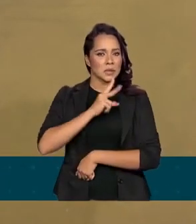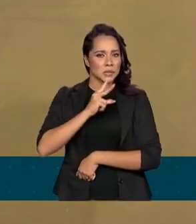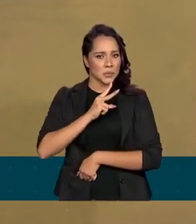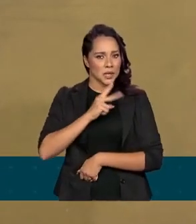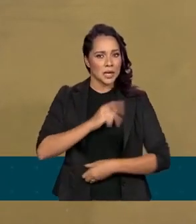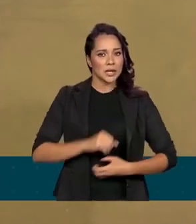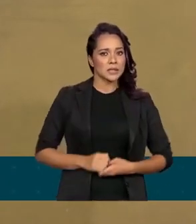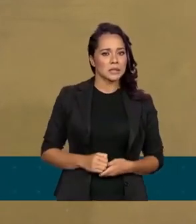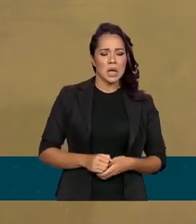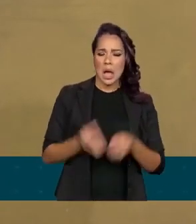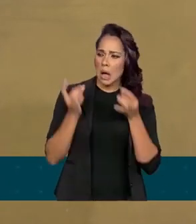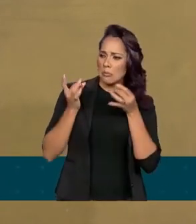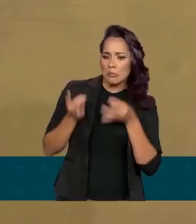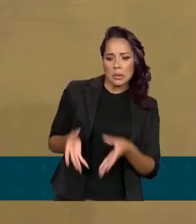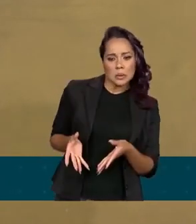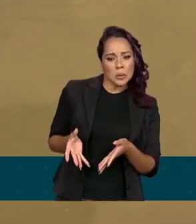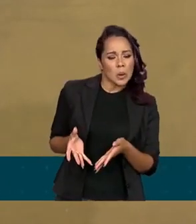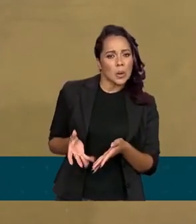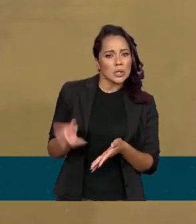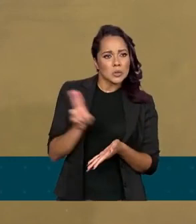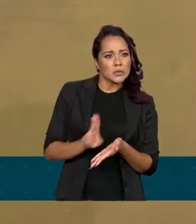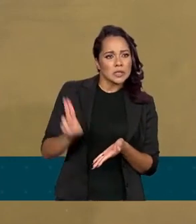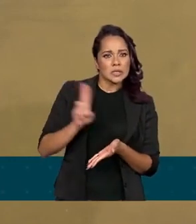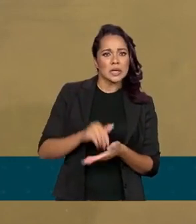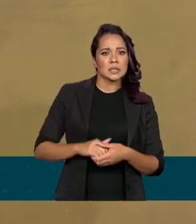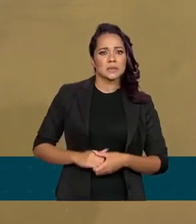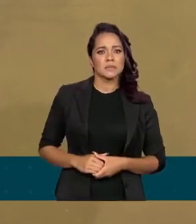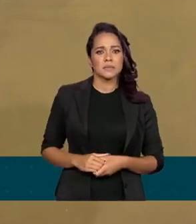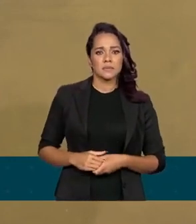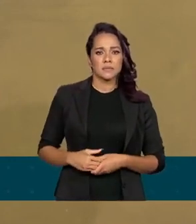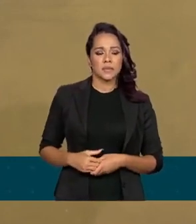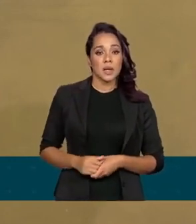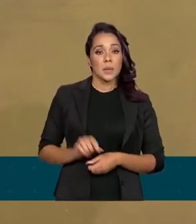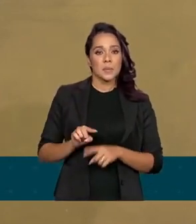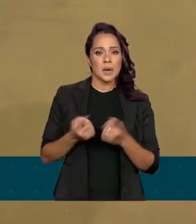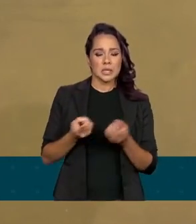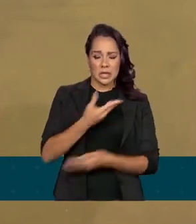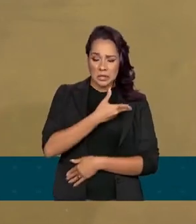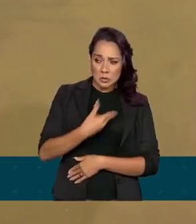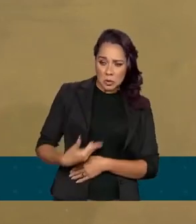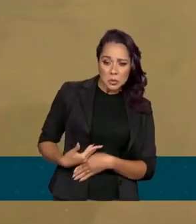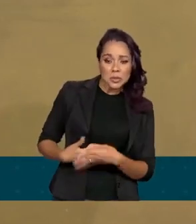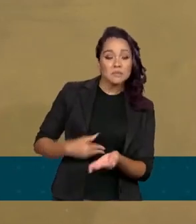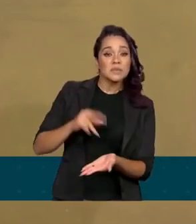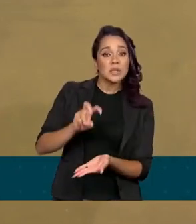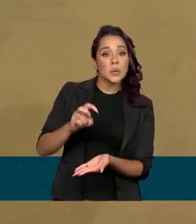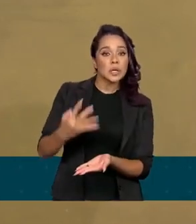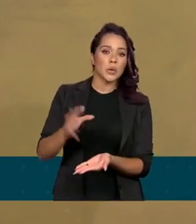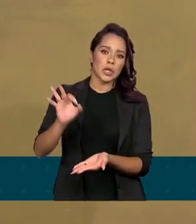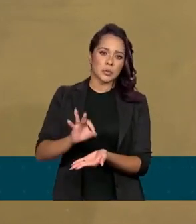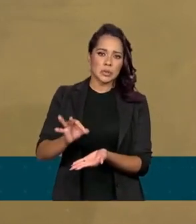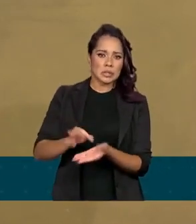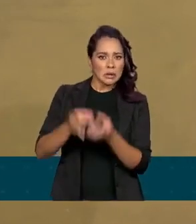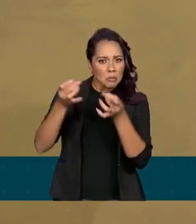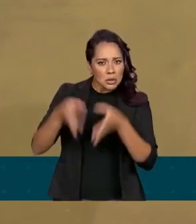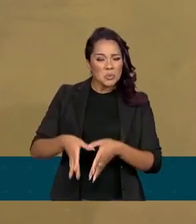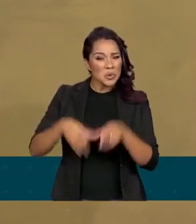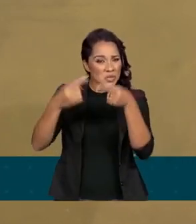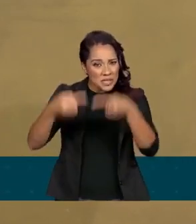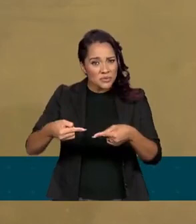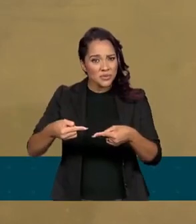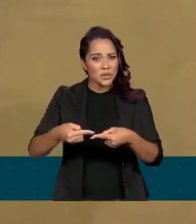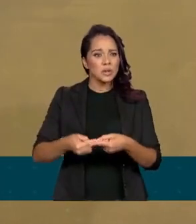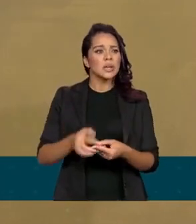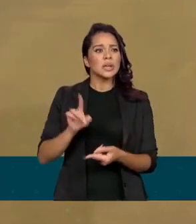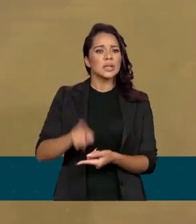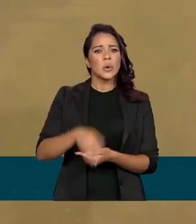privadas abandonam as universidades, mas nas públicas, 54%. Esse é um desafio enorme